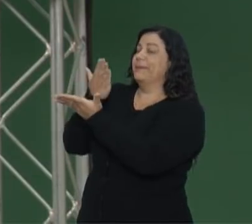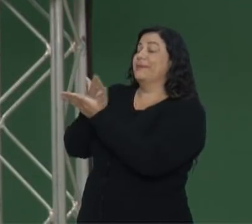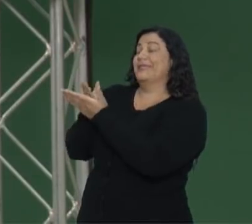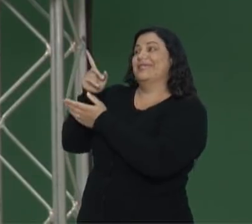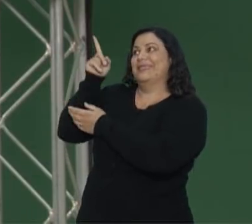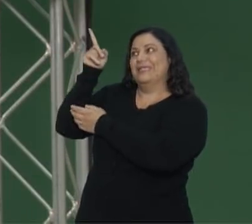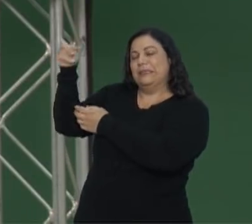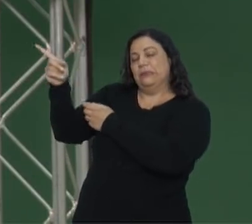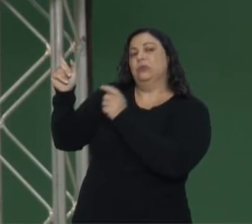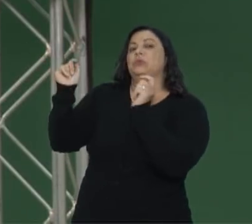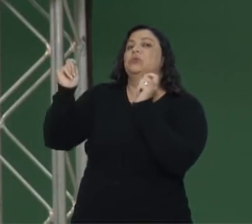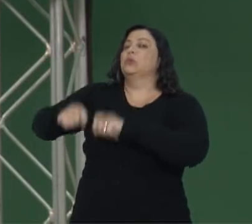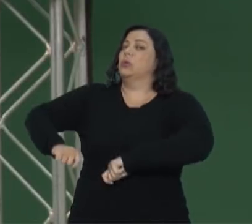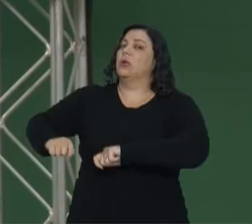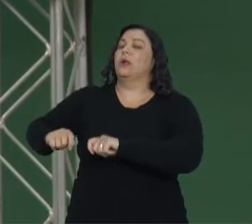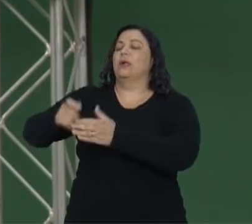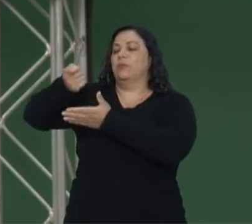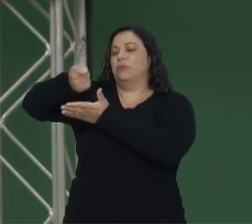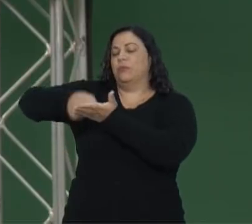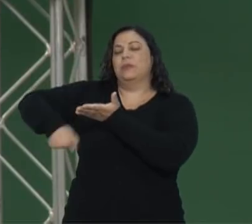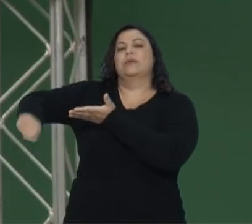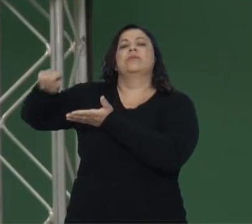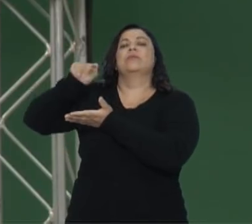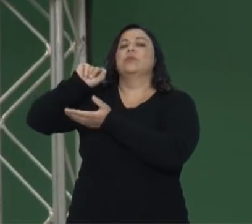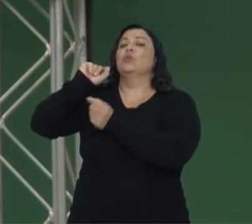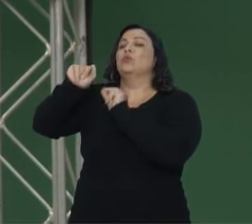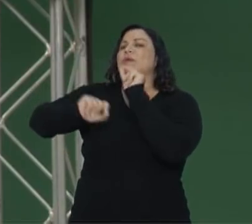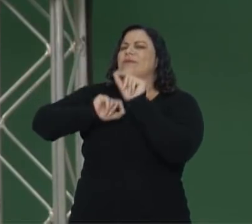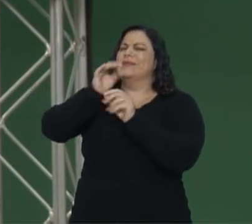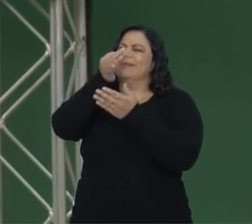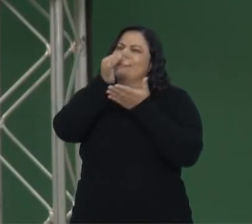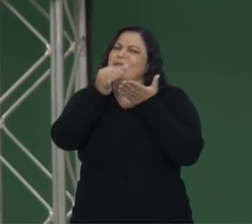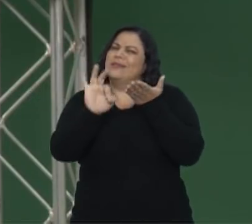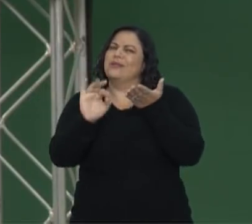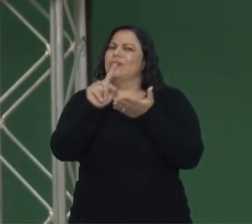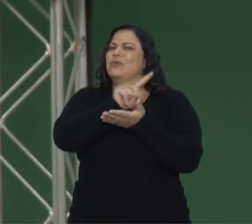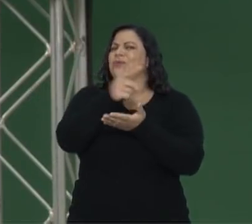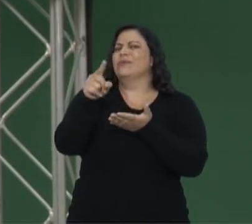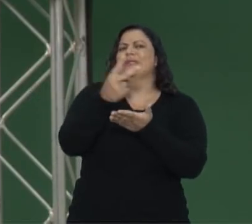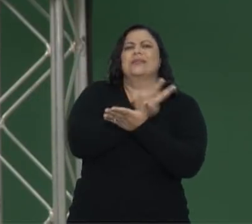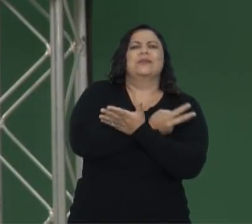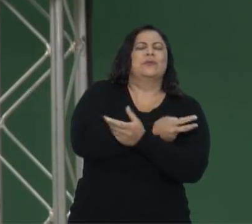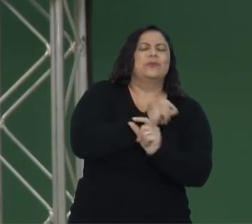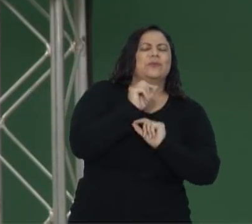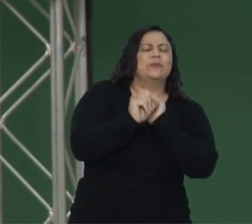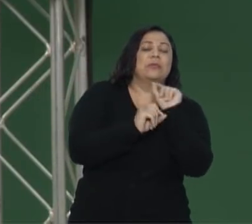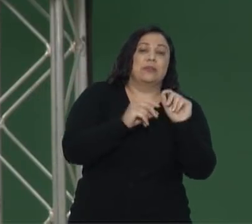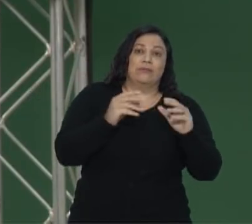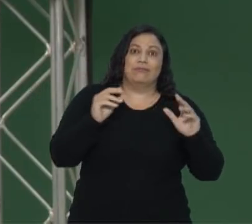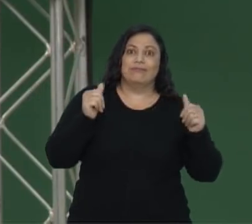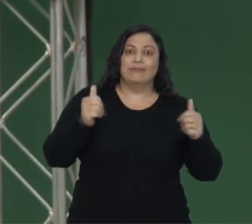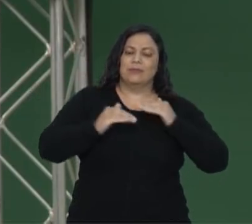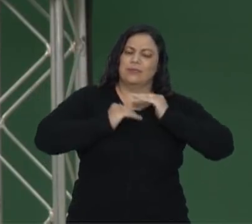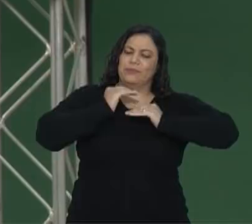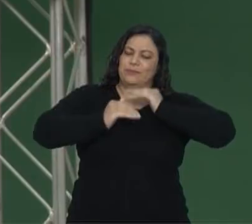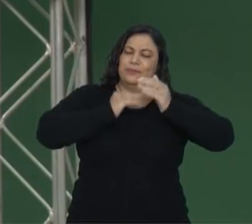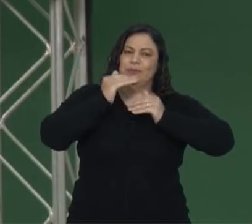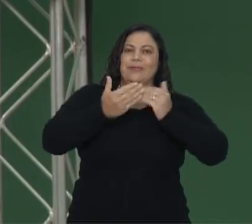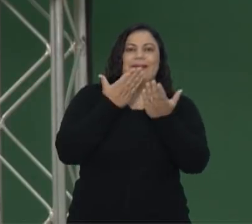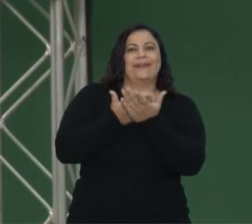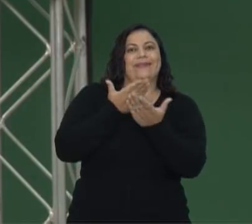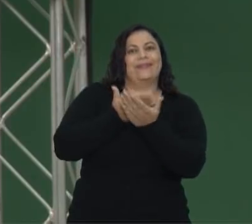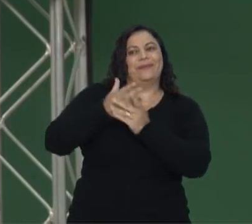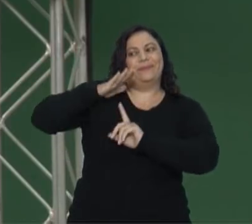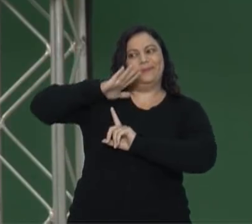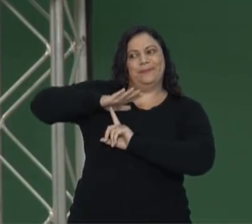vai registrar, vai marcar o que você acertou, o que você não fez, que você está participando desse processo da Aula Paraná.